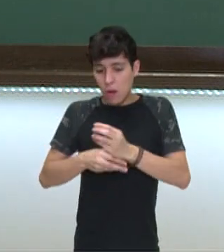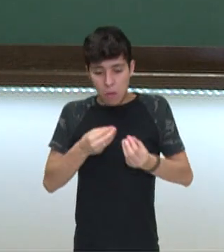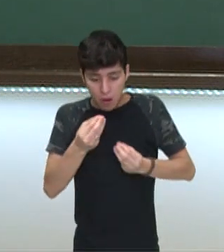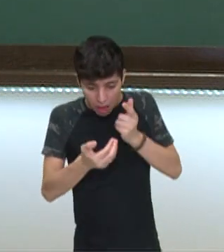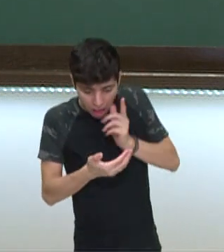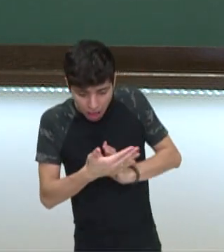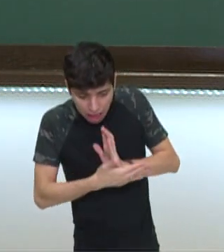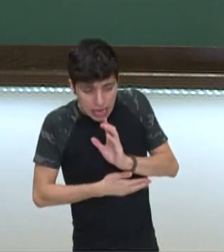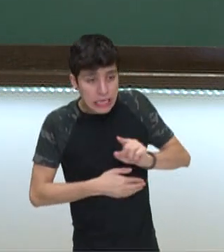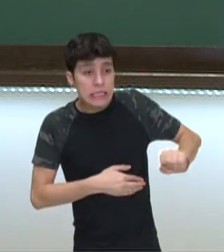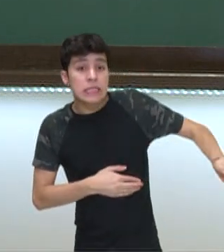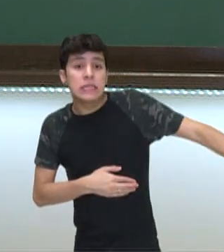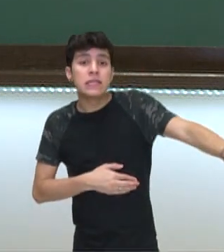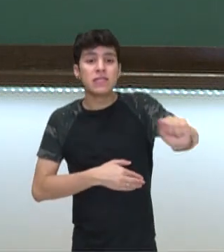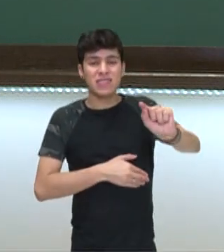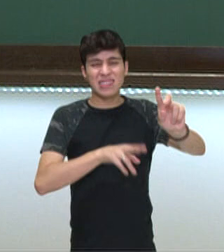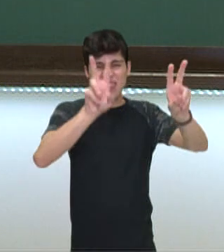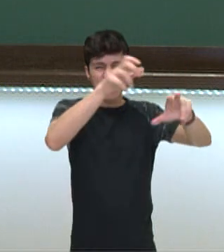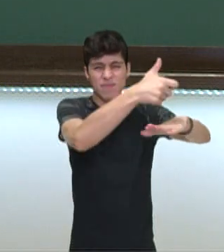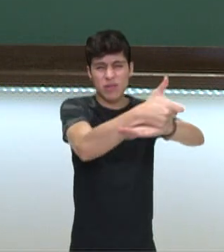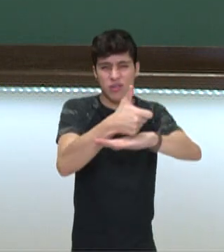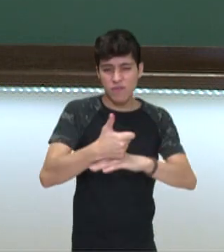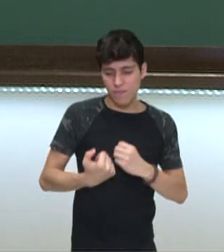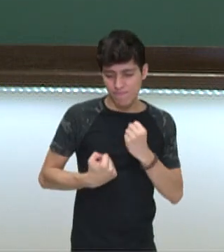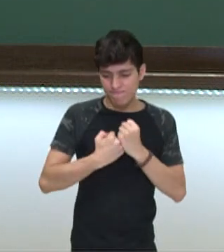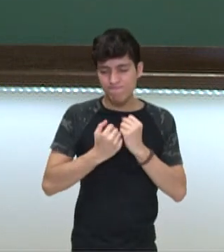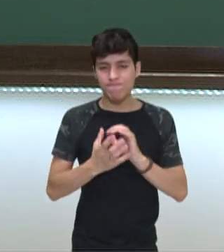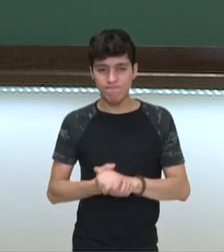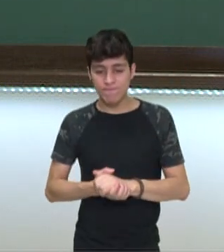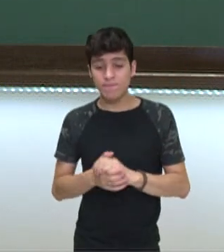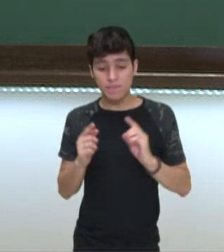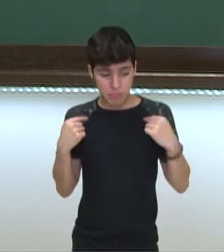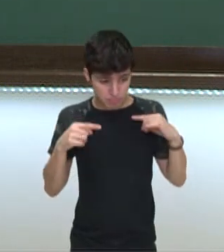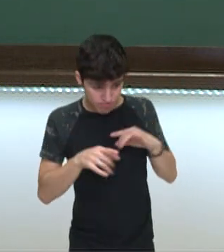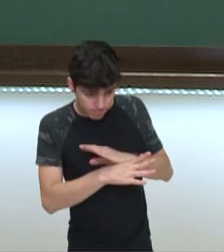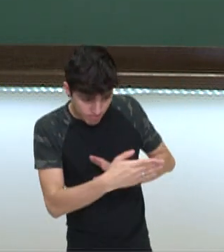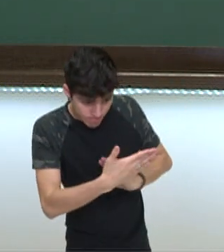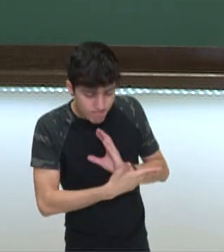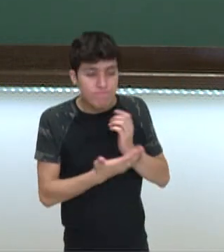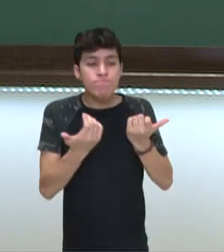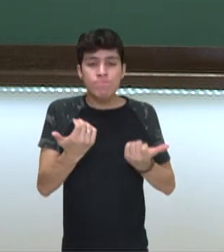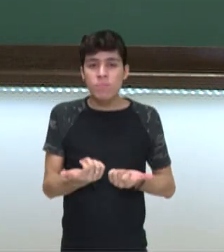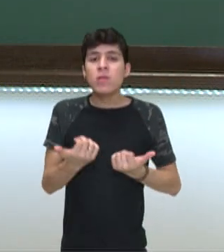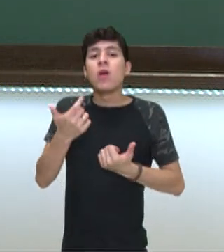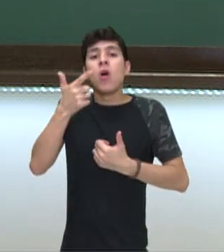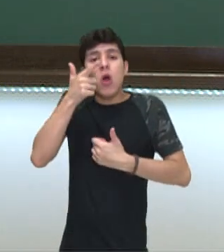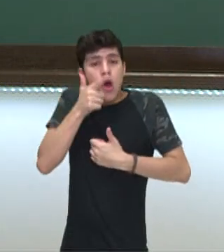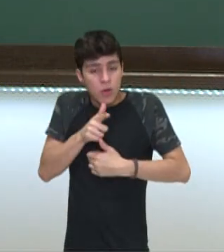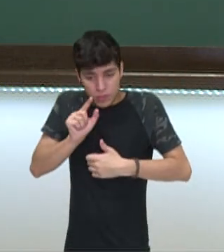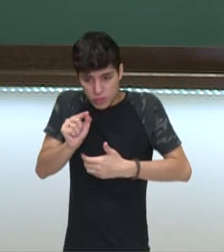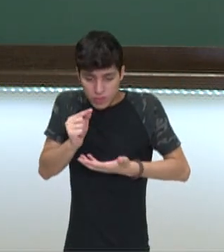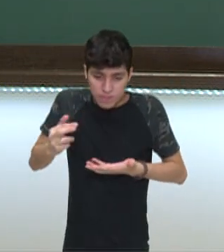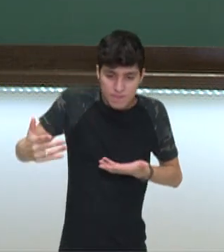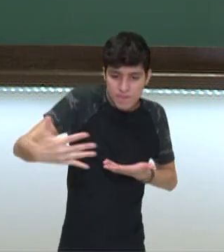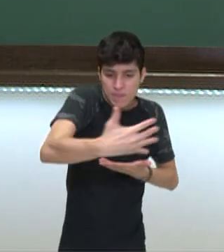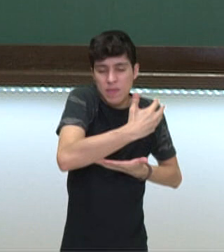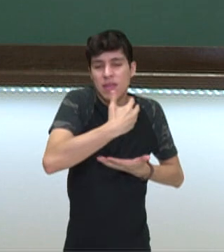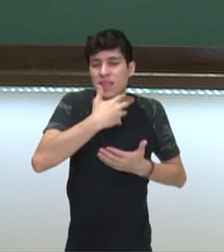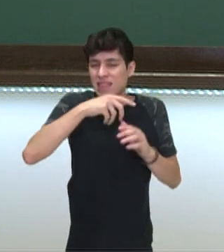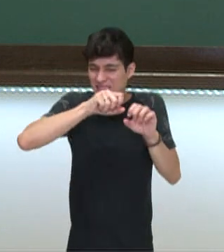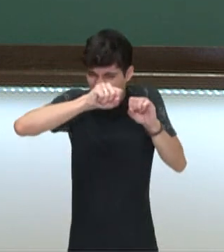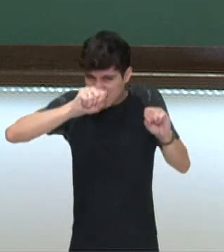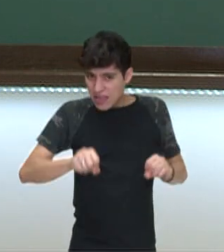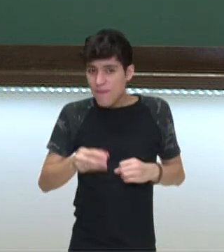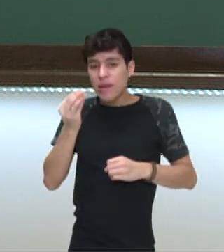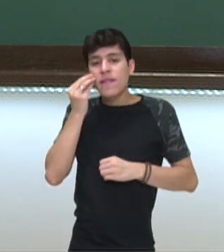E se ele tivesse o apoio dos coronéis já esses governo estadual ele vai então o se utilizar de sistema